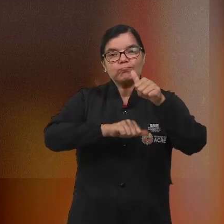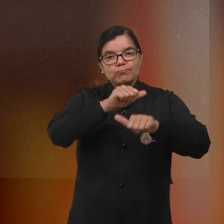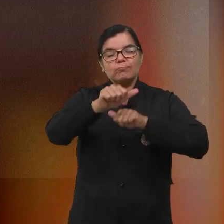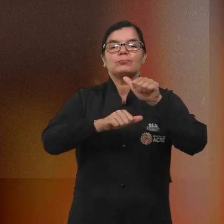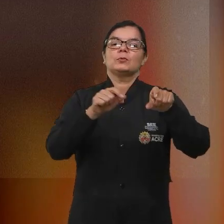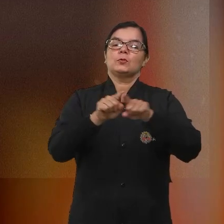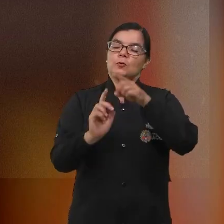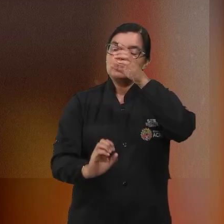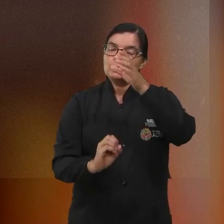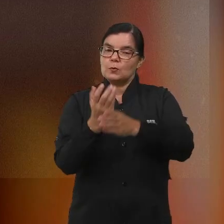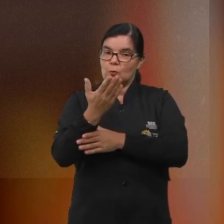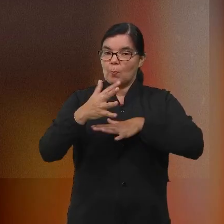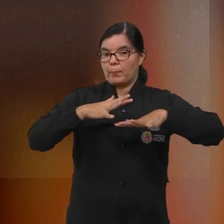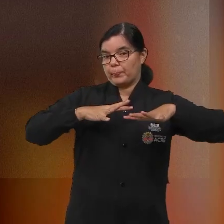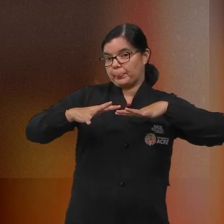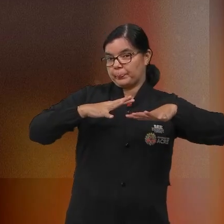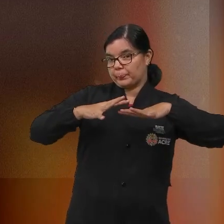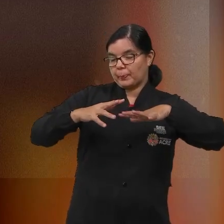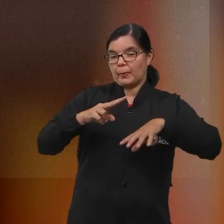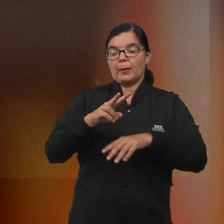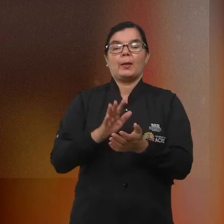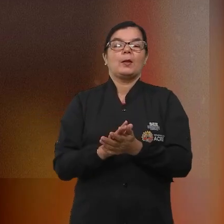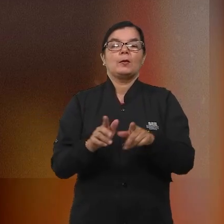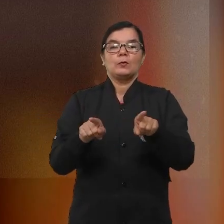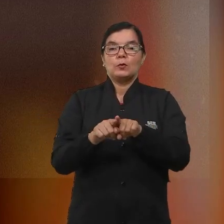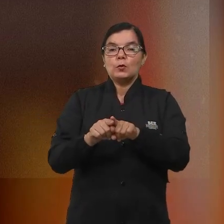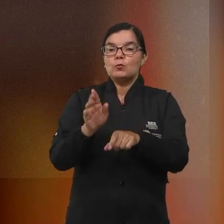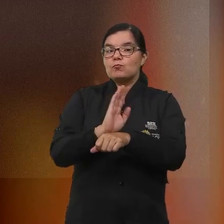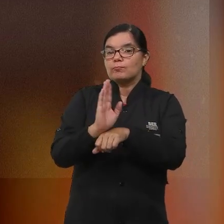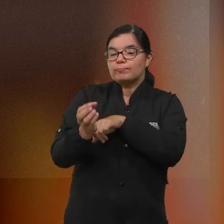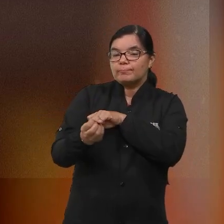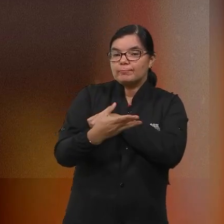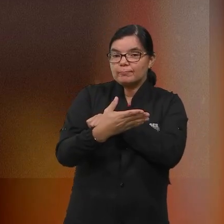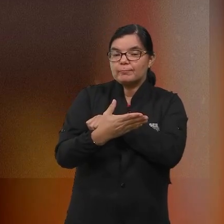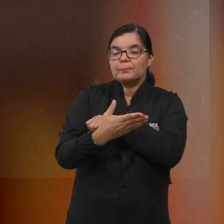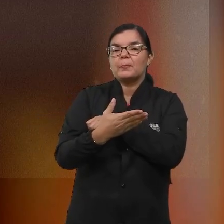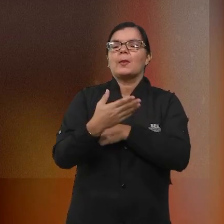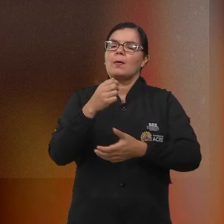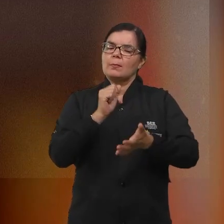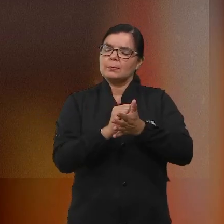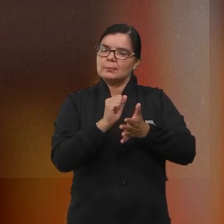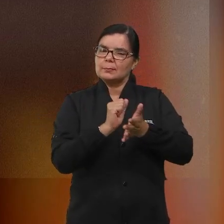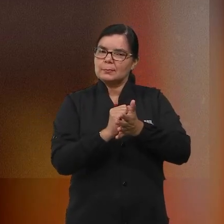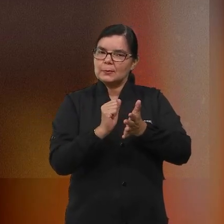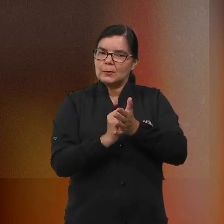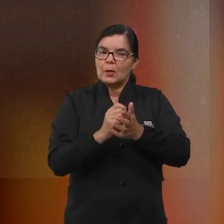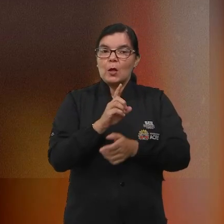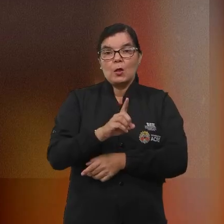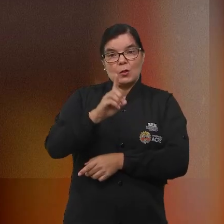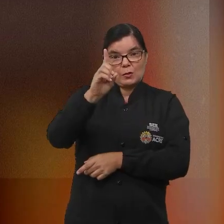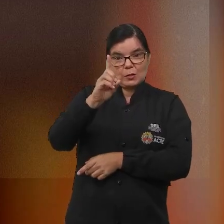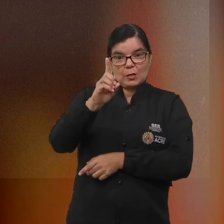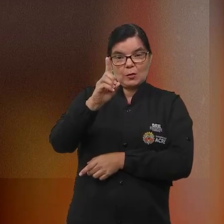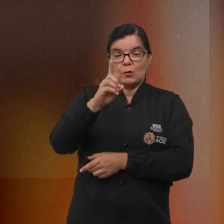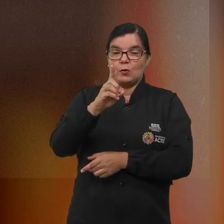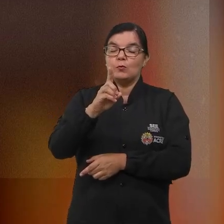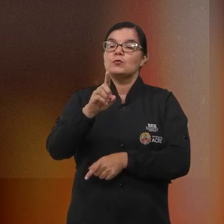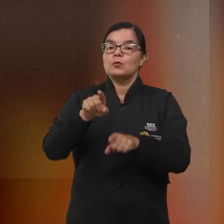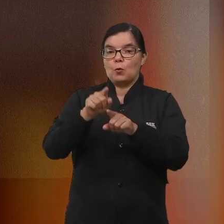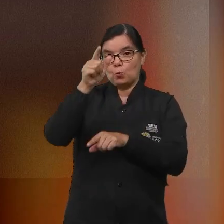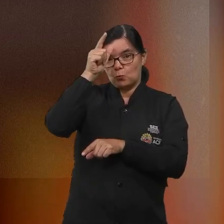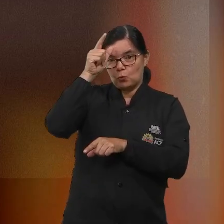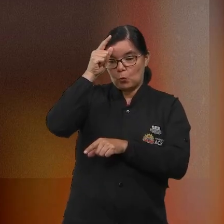dos fundadores do movimento de vanguarda Cinema Novo, e muitas de suas obras, como Deus e o Diabo na Terra do